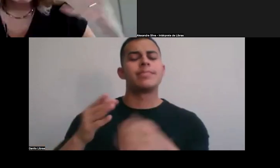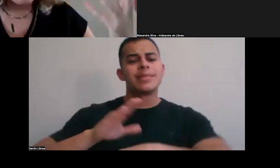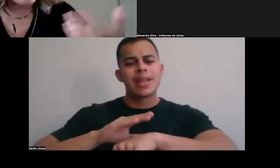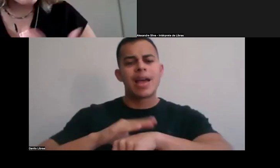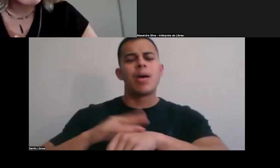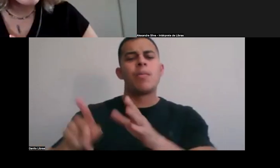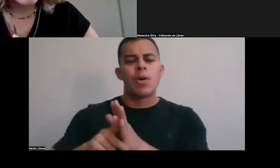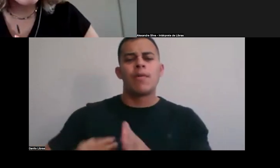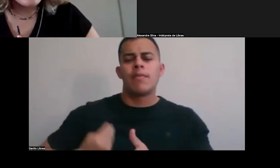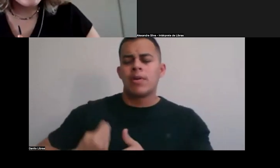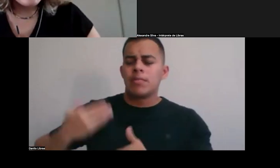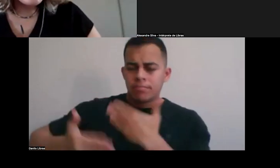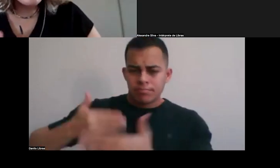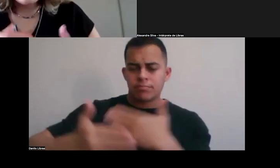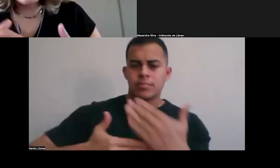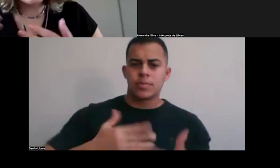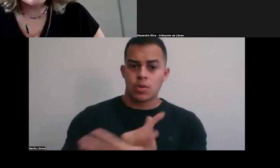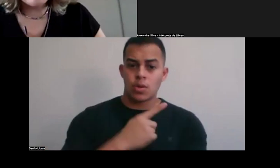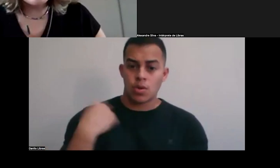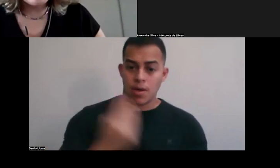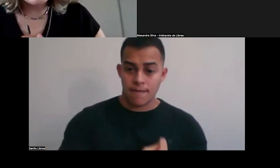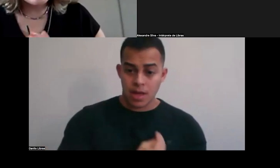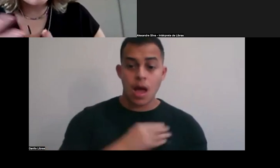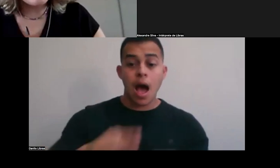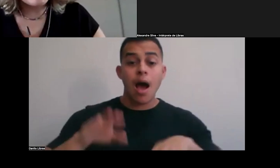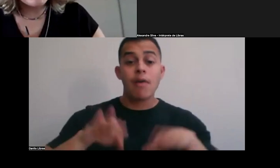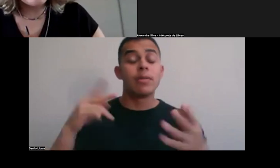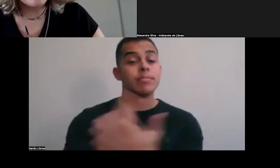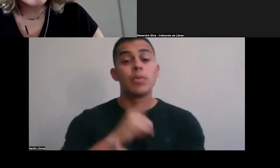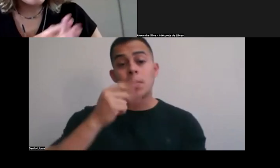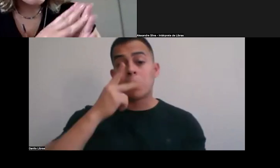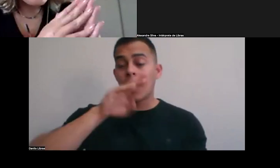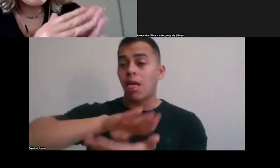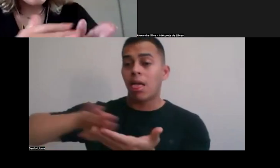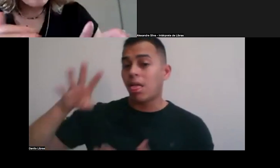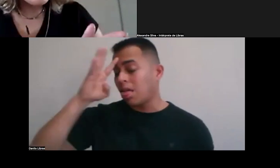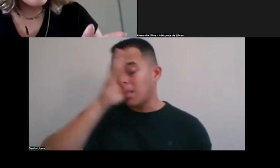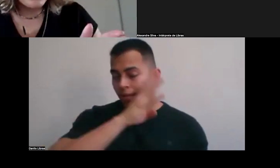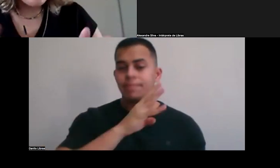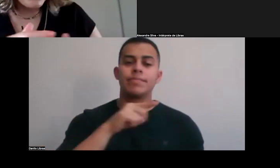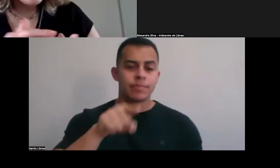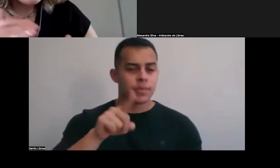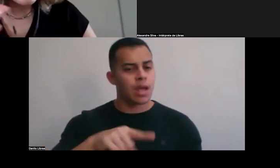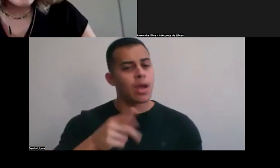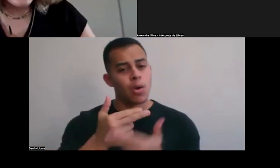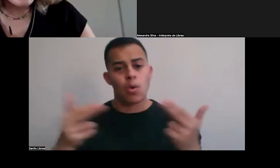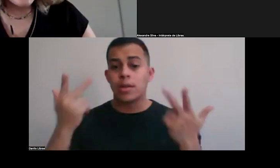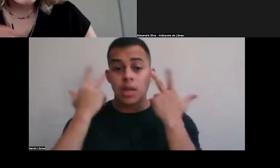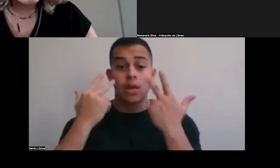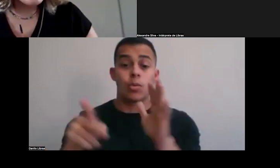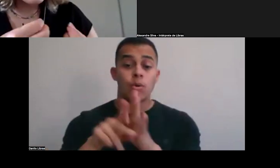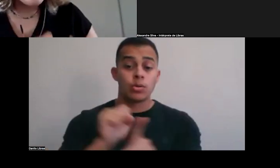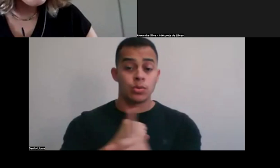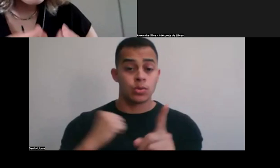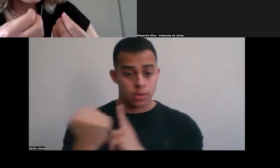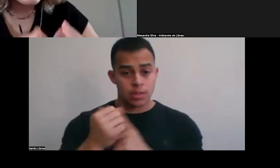coisas que vão acontecendo na nossa vida, que muitas vezes a gente acaba deixando isso um pouquinho de lado, realmente. Então, isso é o natural da sociedade. As